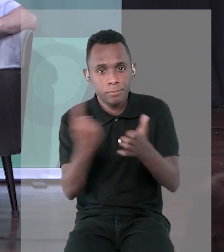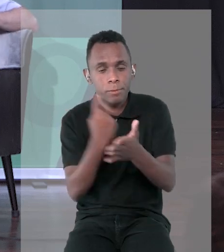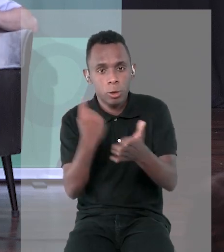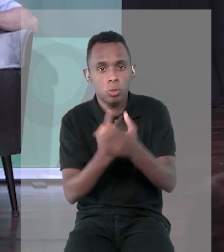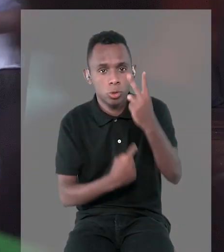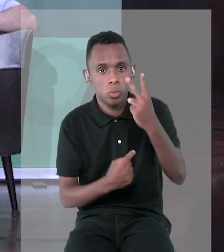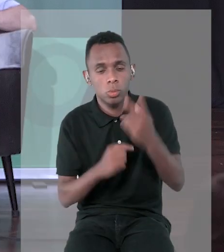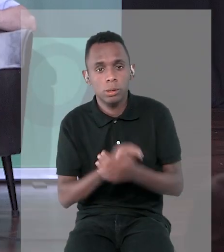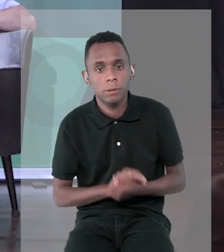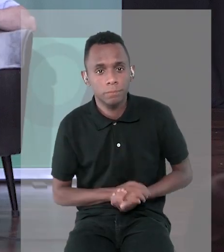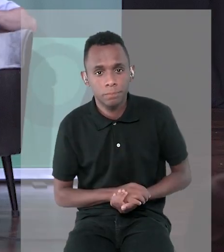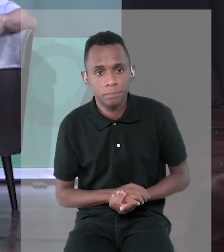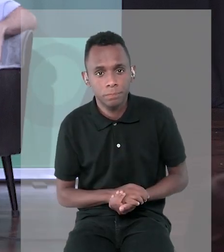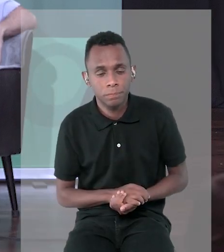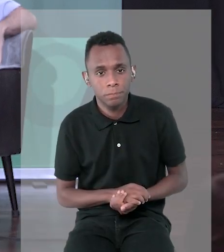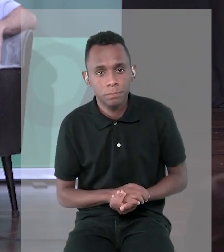Lá para o Marcelo, depois para você, tá?